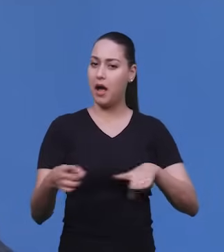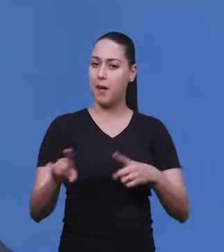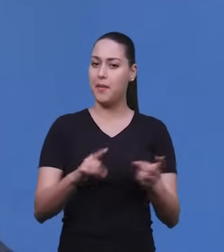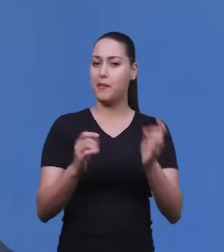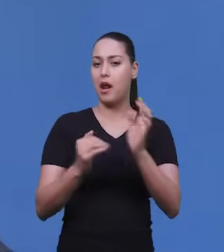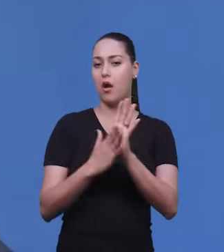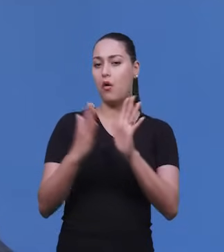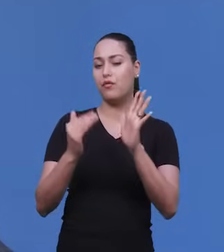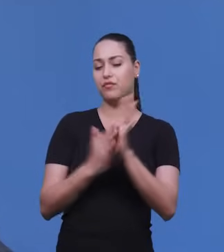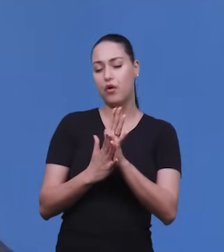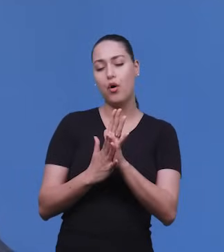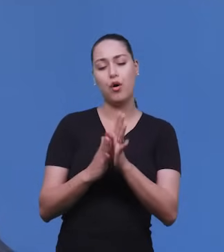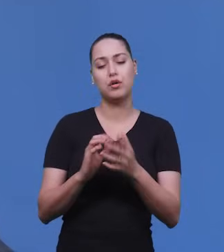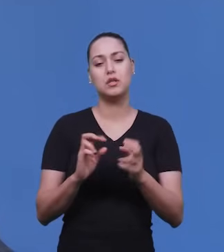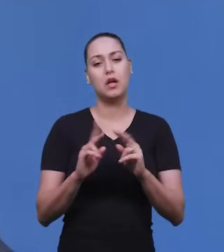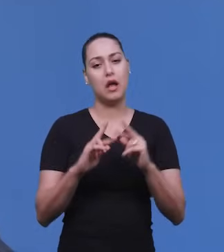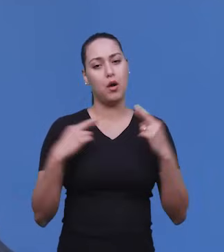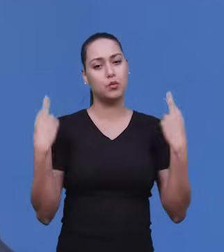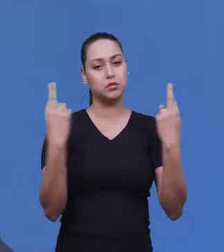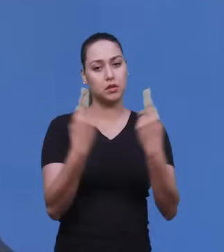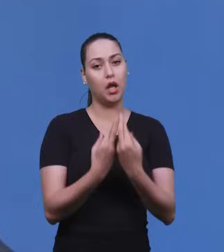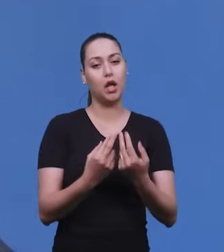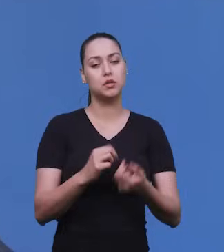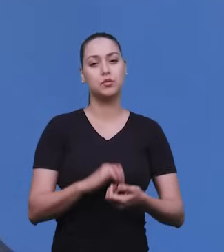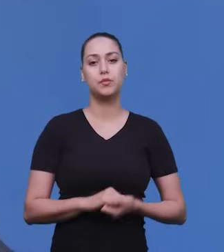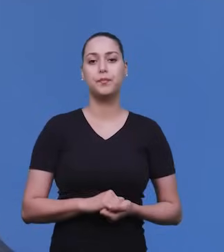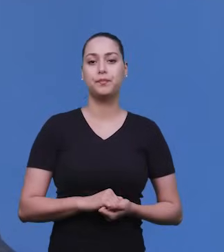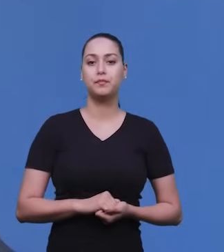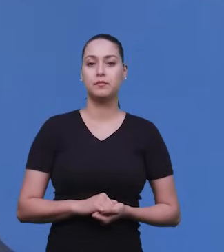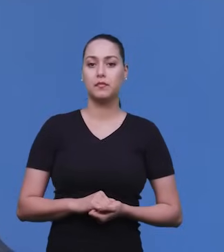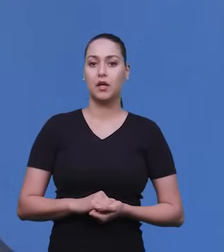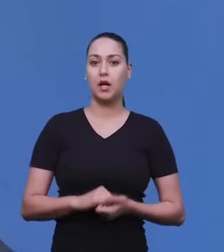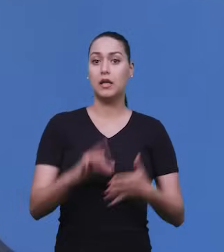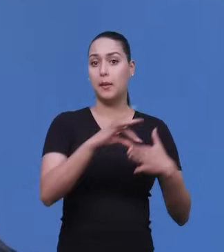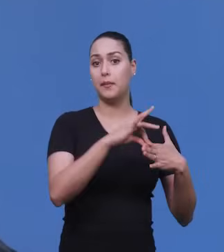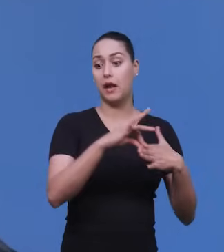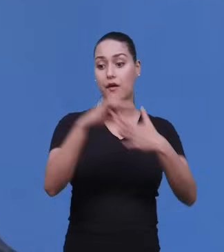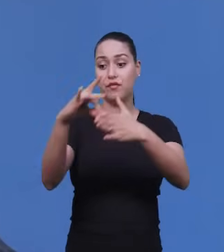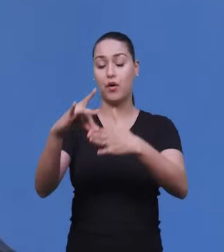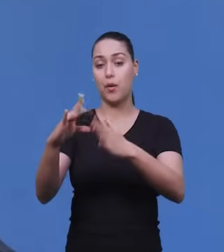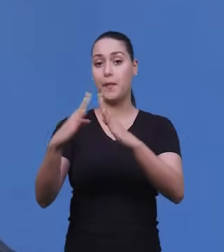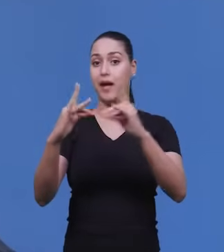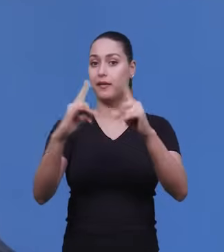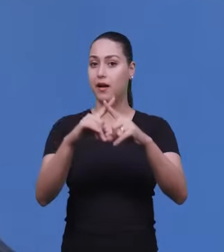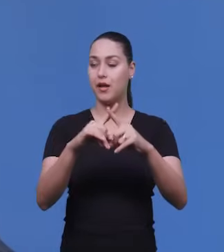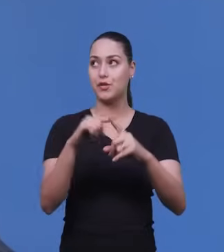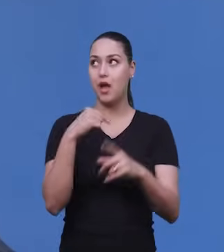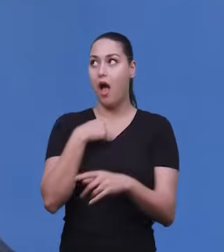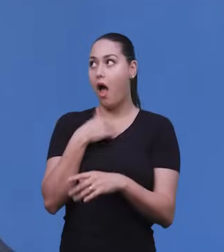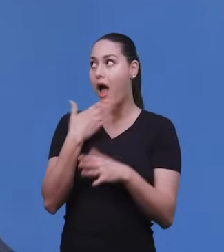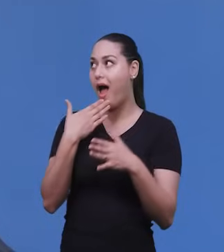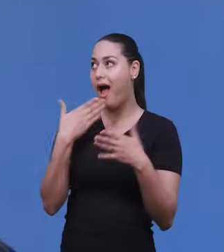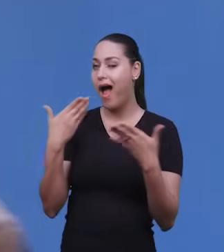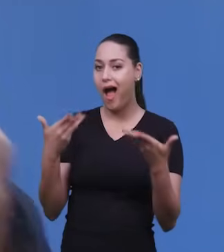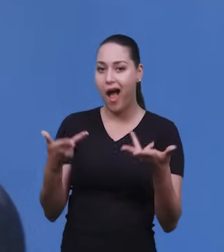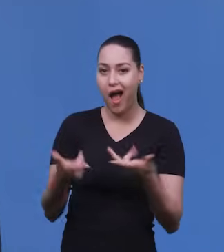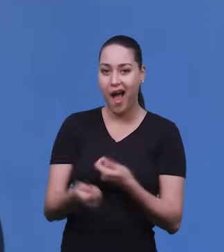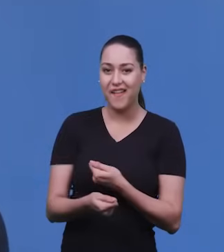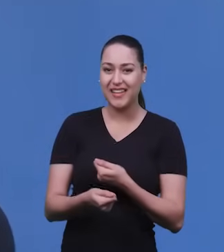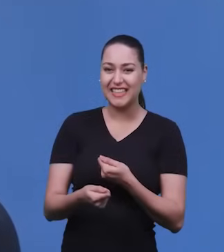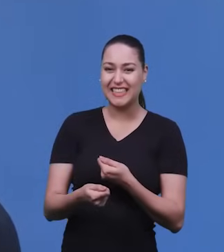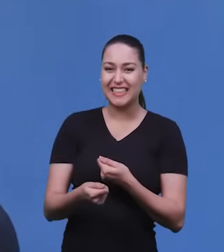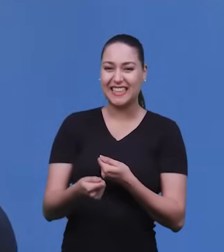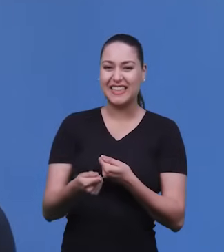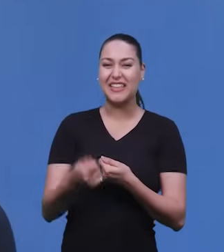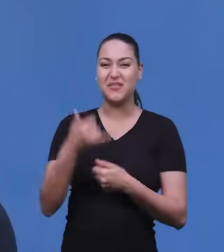os pastores ali e levou ele para a igreja. E ele ficou maravilhado. Passou até um